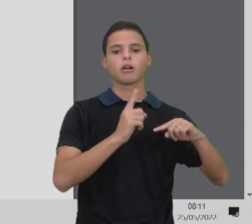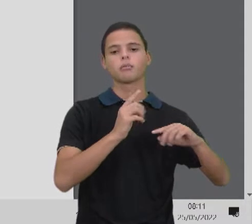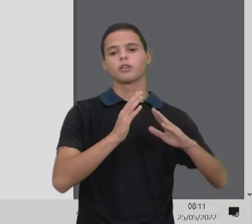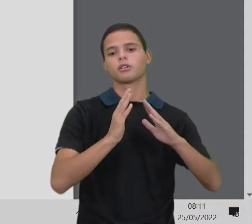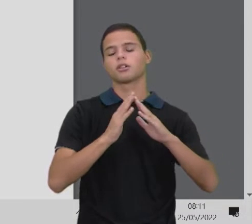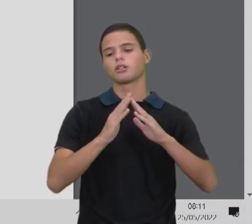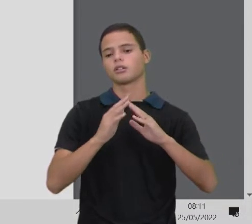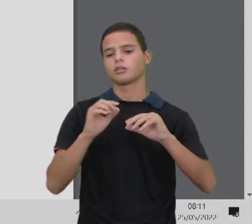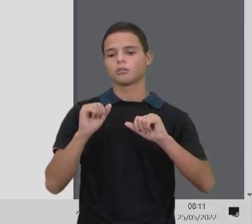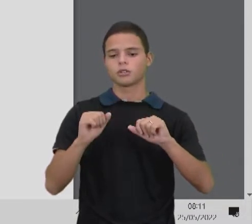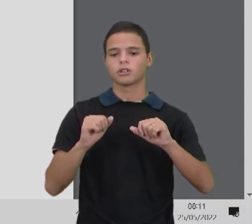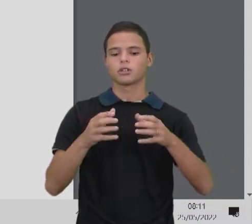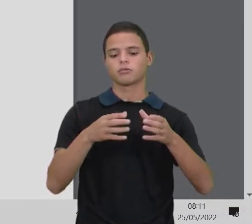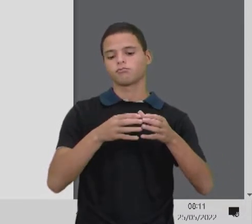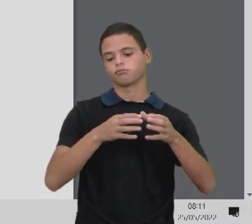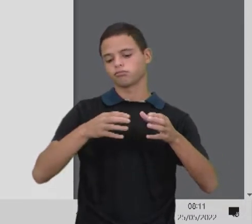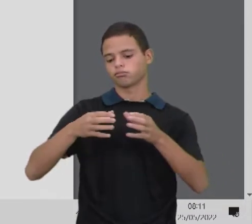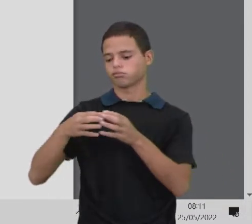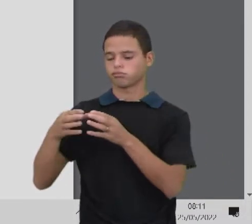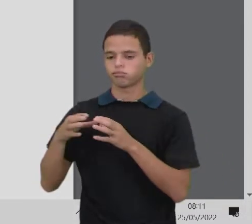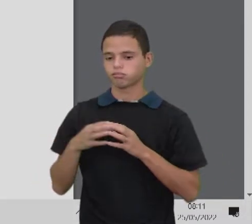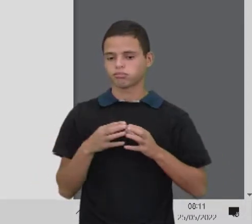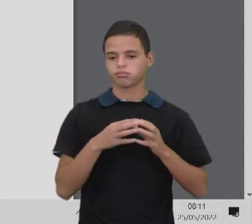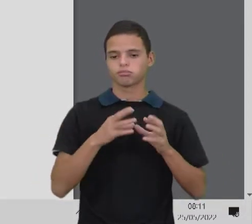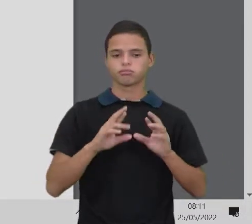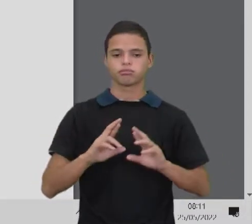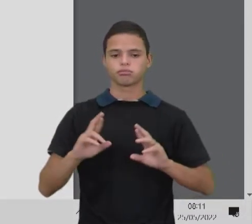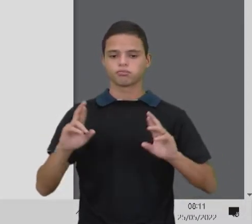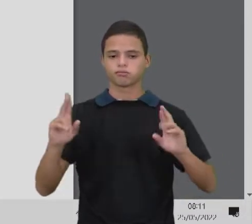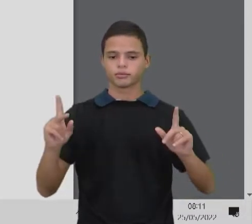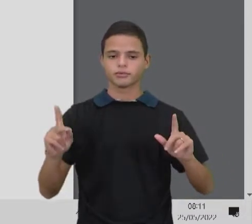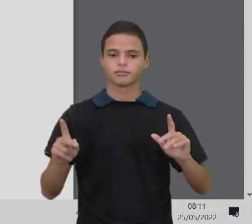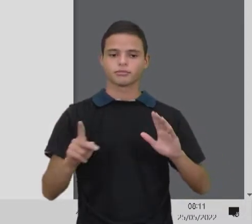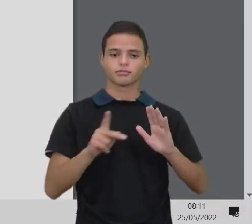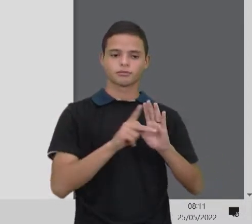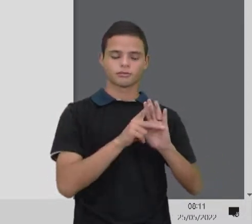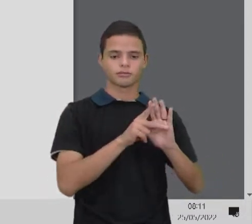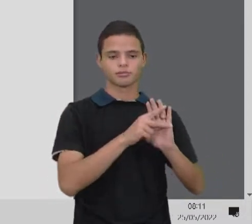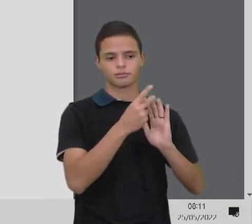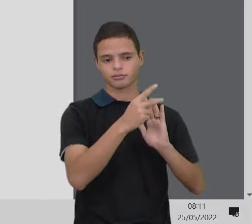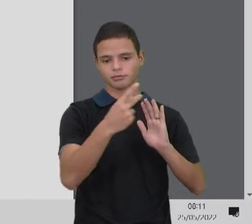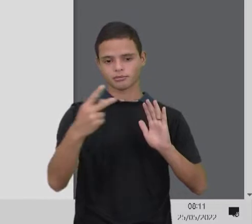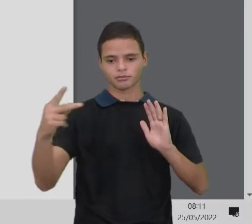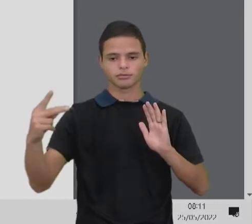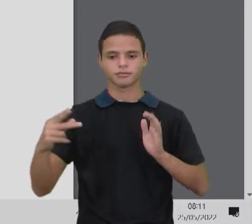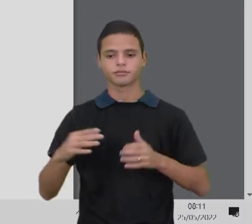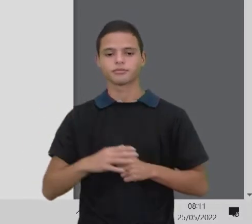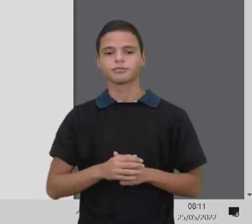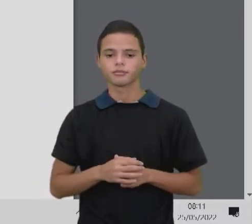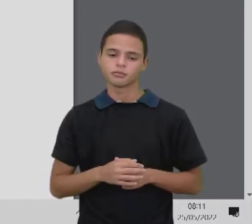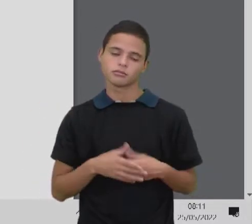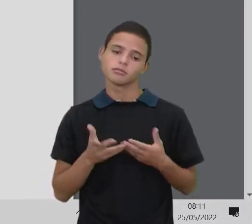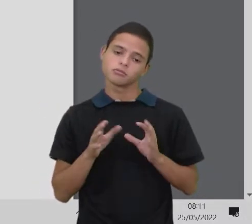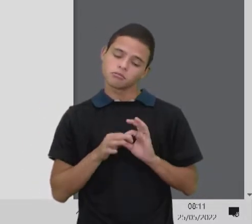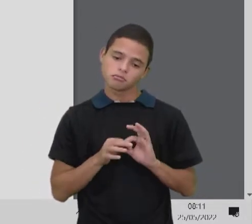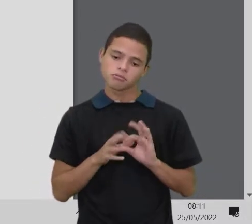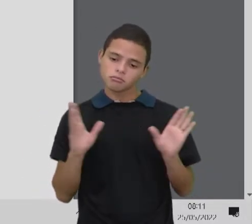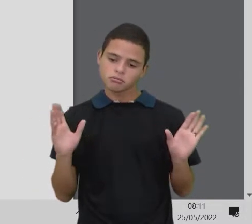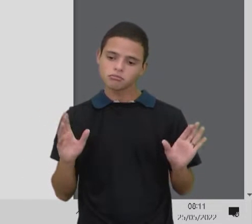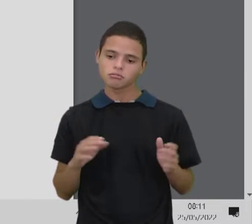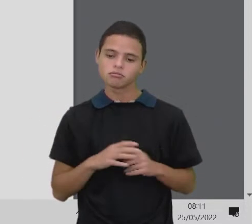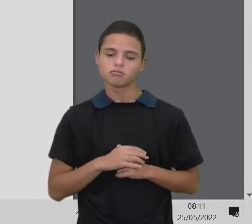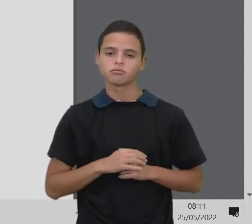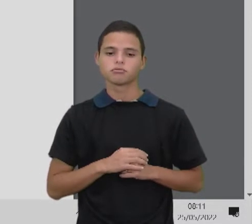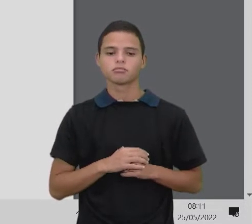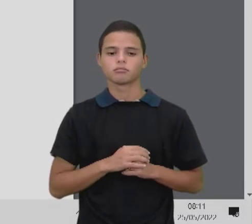ser subdivididas em subcategorias com a regulamentação própria. Então, ele está deixando em aberto aqui